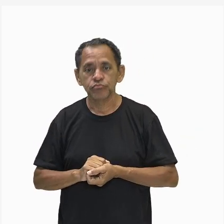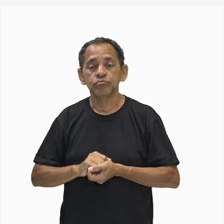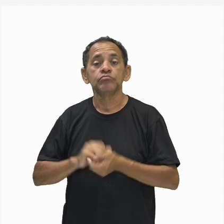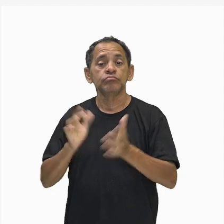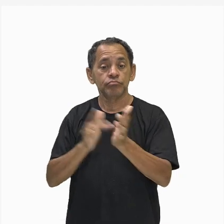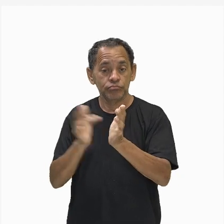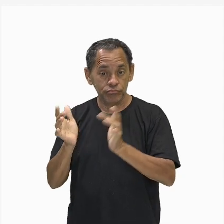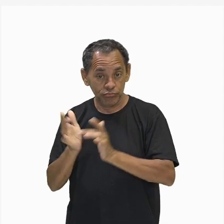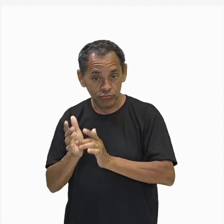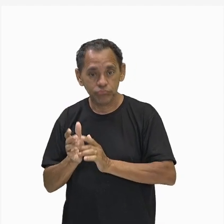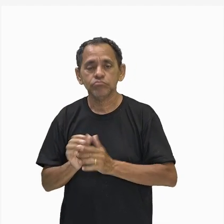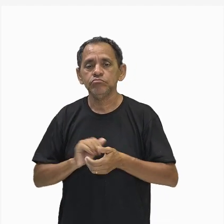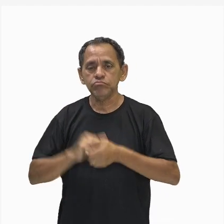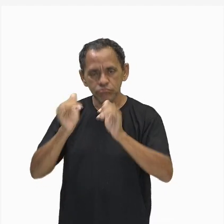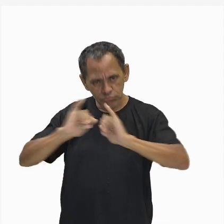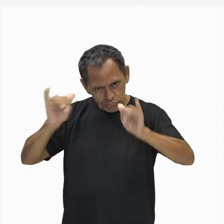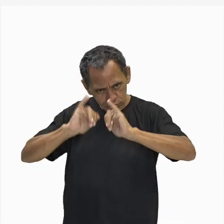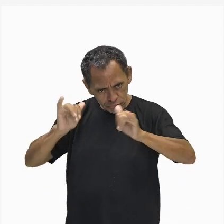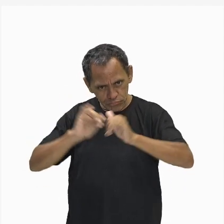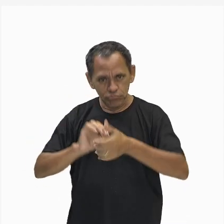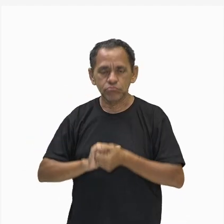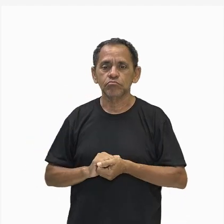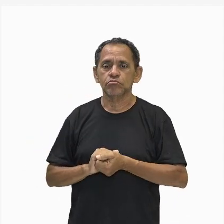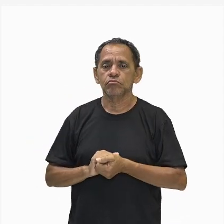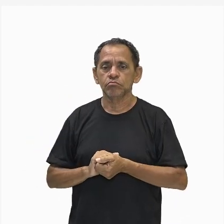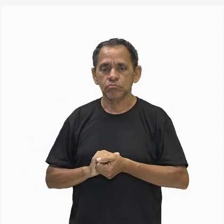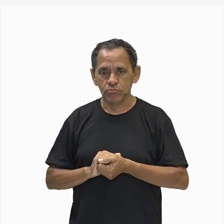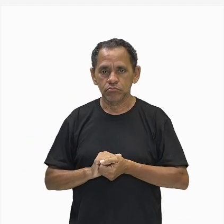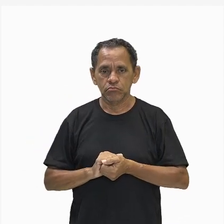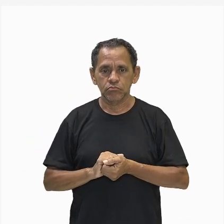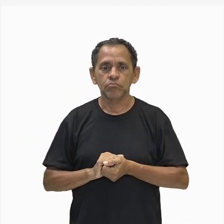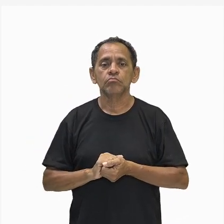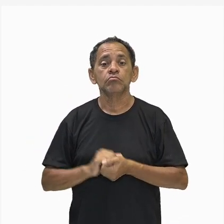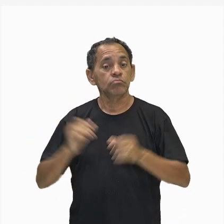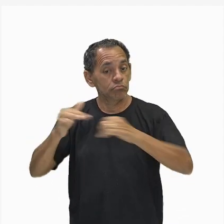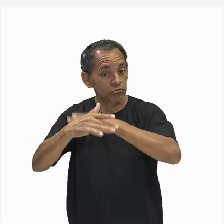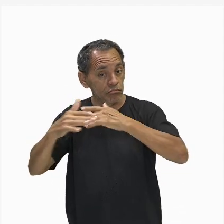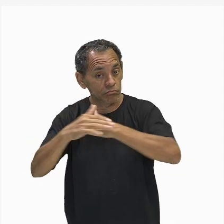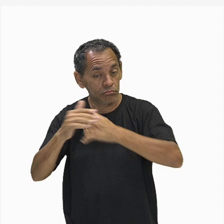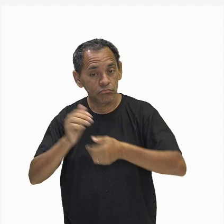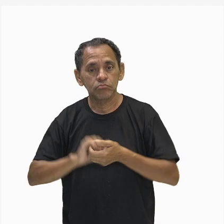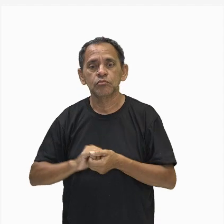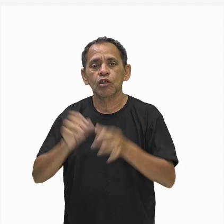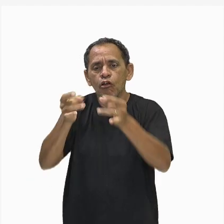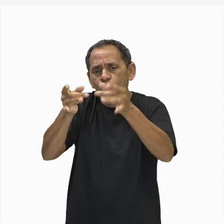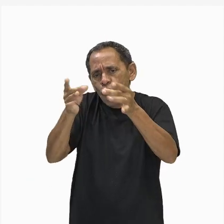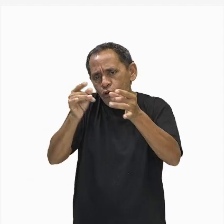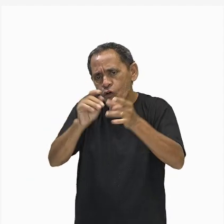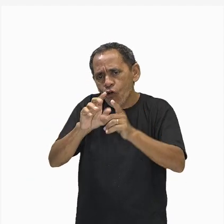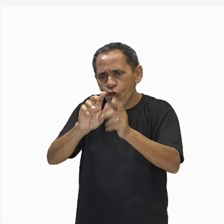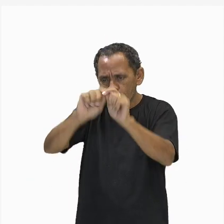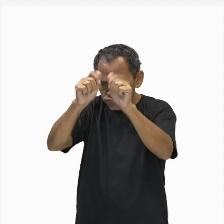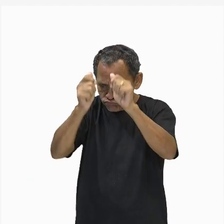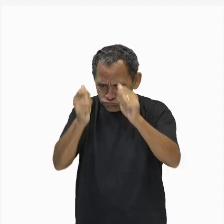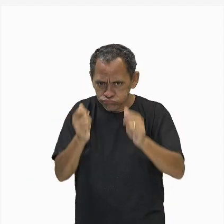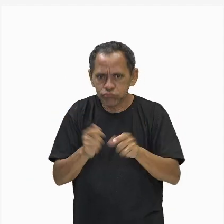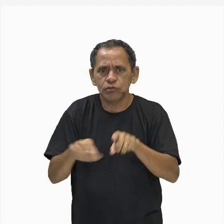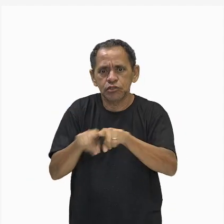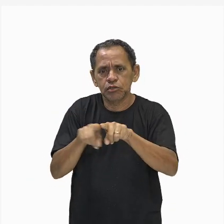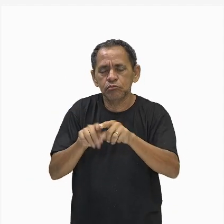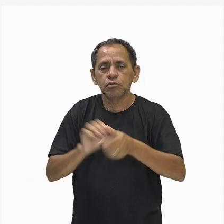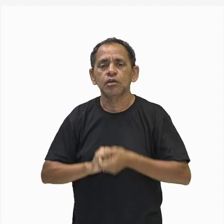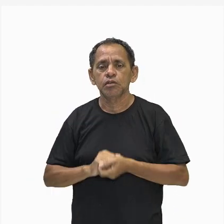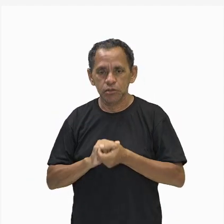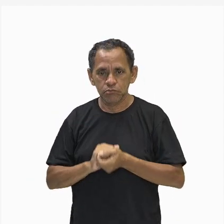Judéia, cidade que possuía portos, e em Jerusalém, cidade de comércio e artesanato. Levou então à expansão do cristianismo e